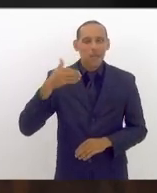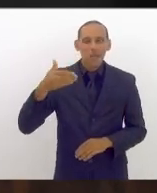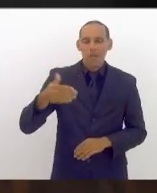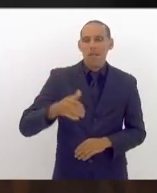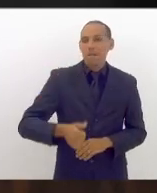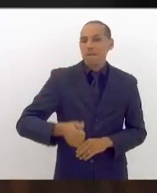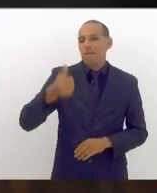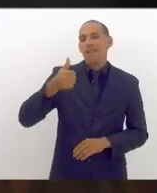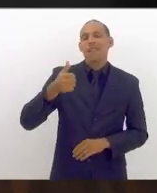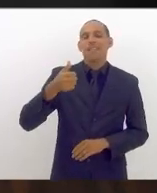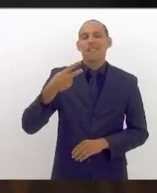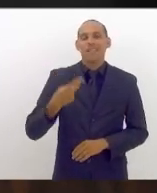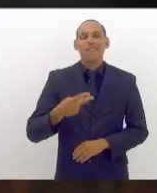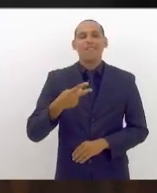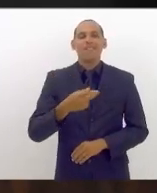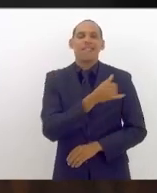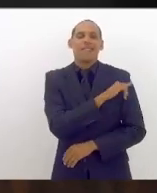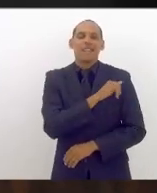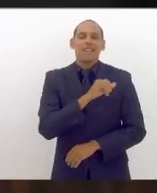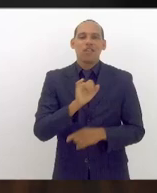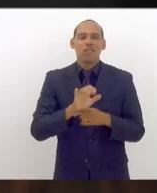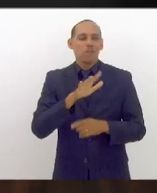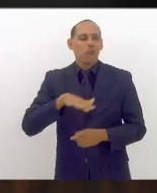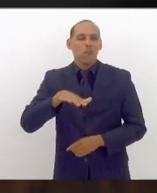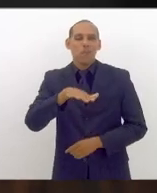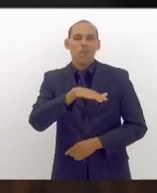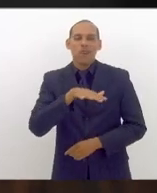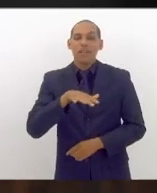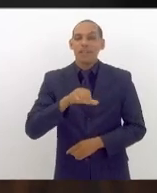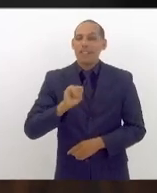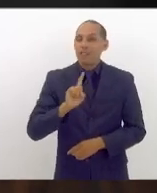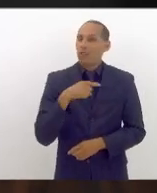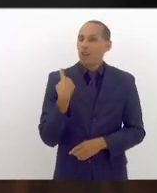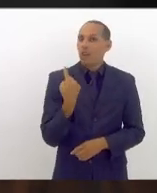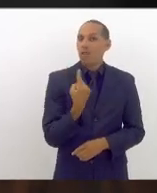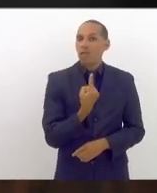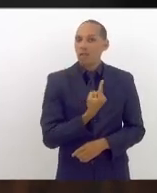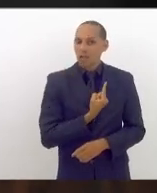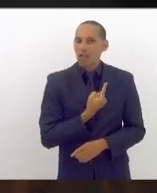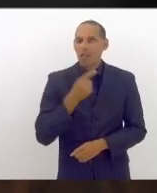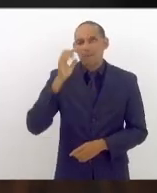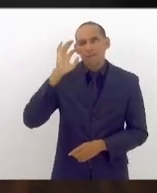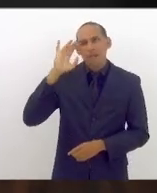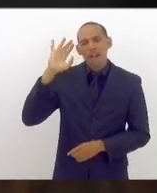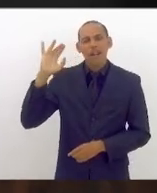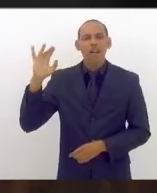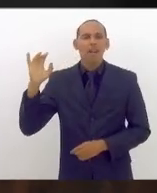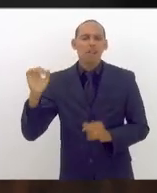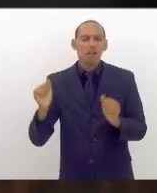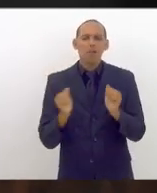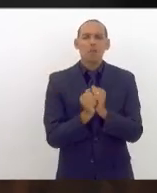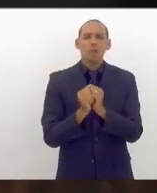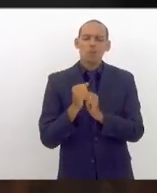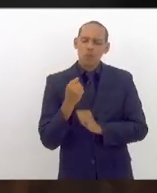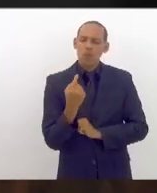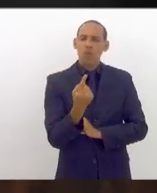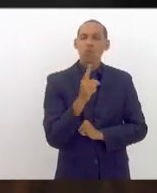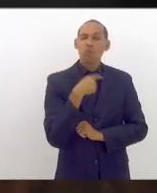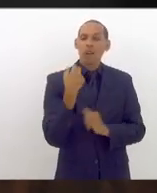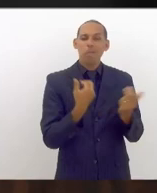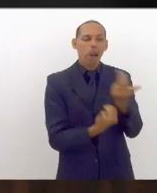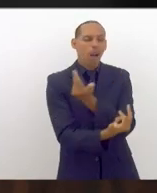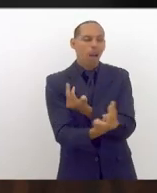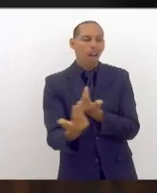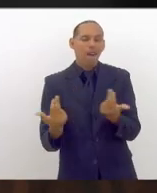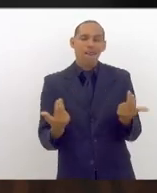desde que a gente é tem um pensamentos Um só né de que somos todos iguais